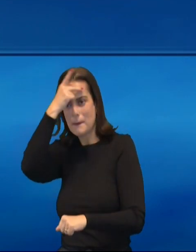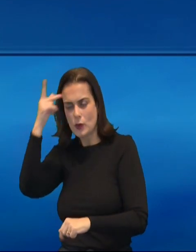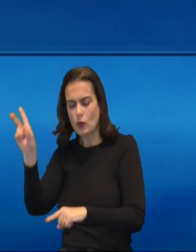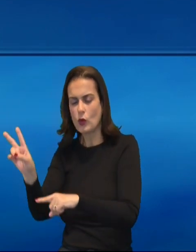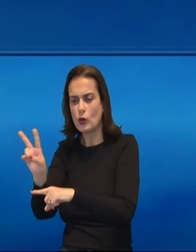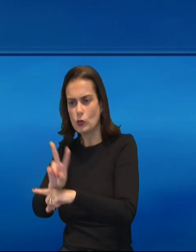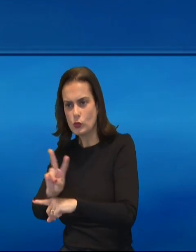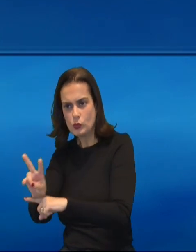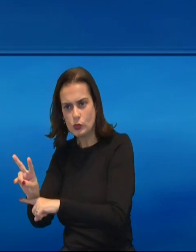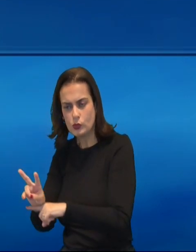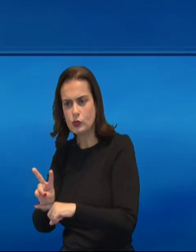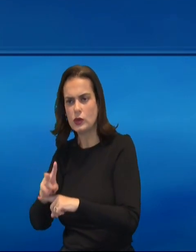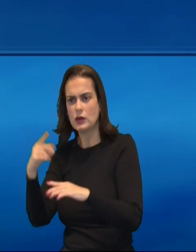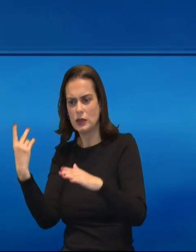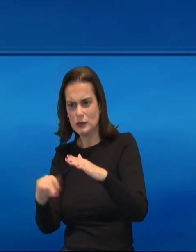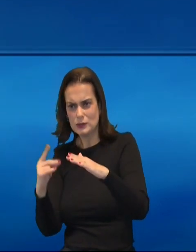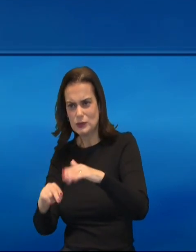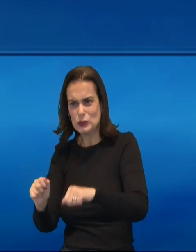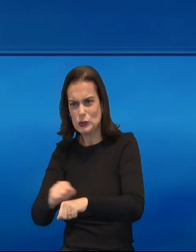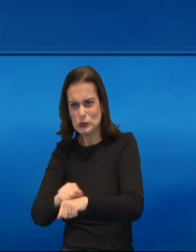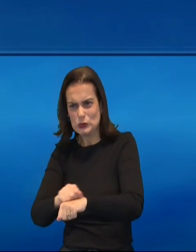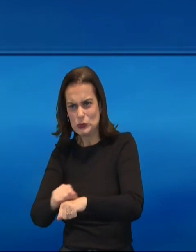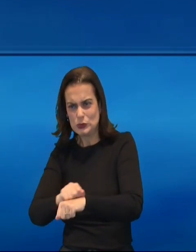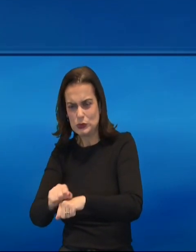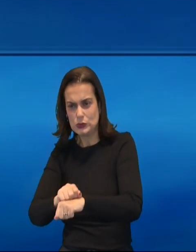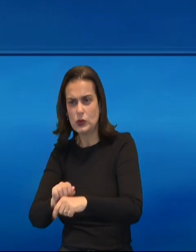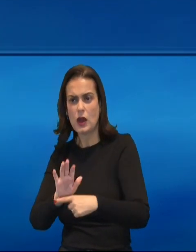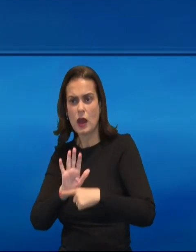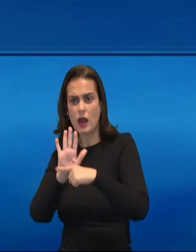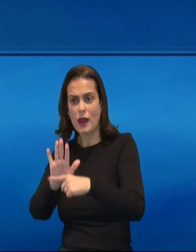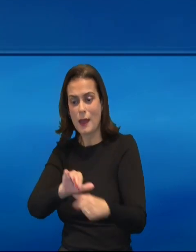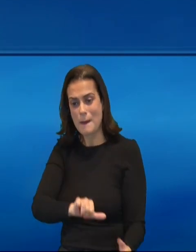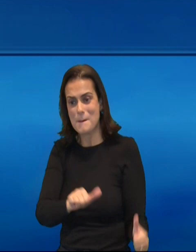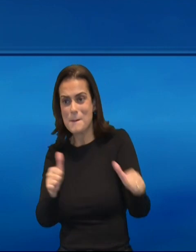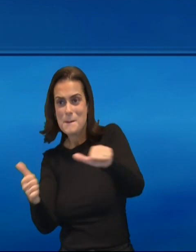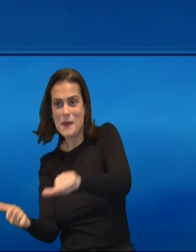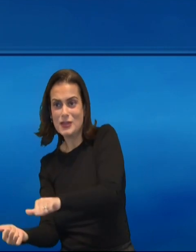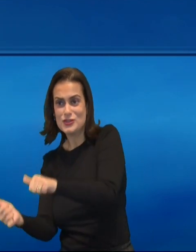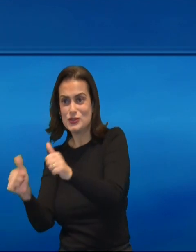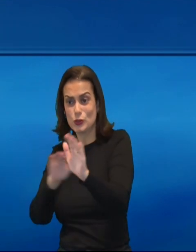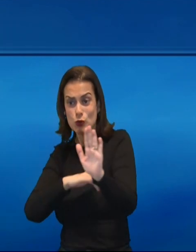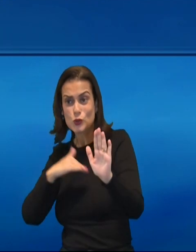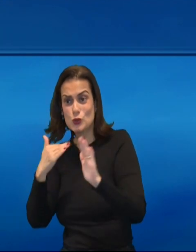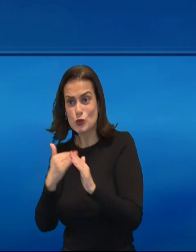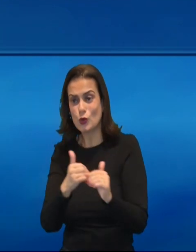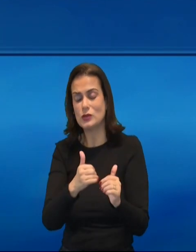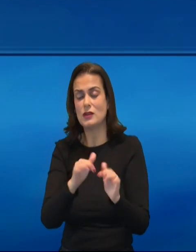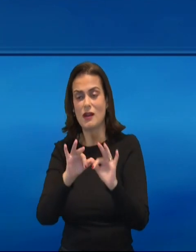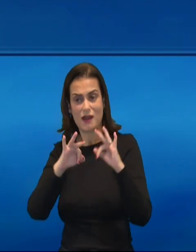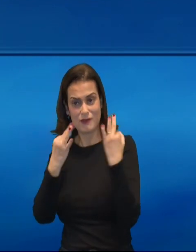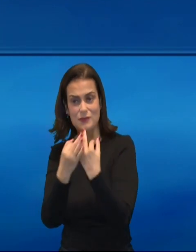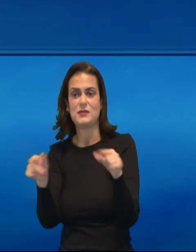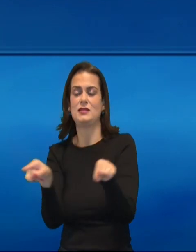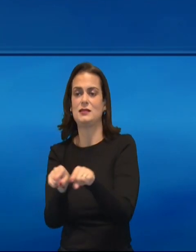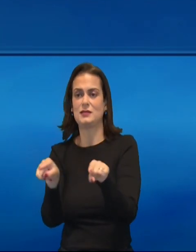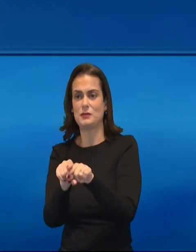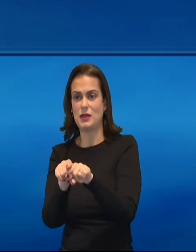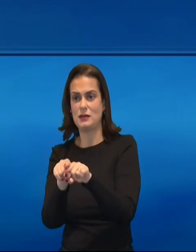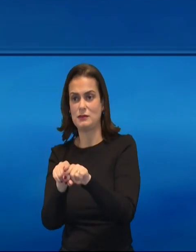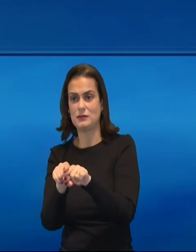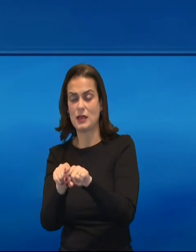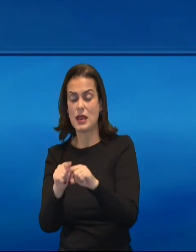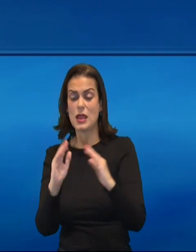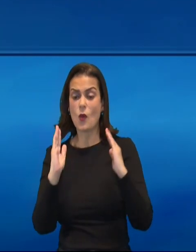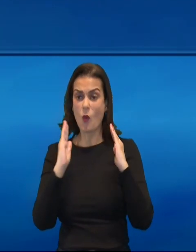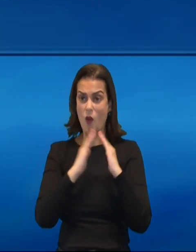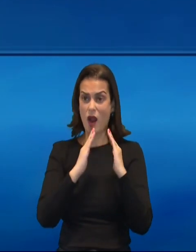os vergões dos açoites. A seguir foi ele batizado e todos os seus. Então, levando-os para a sua própria